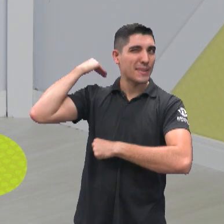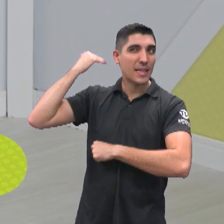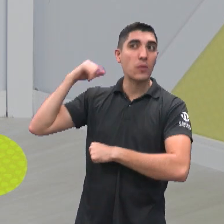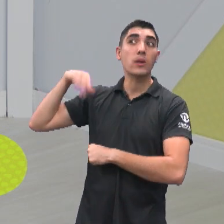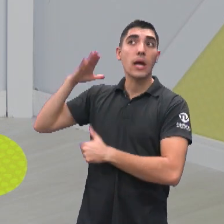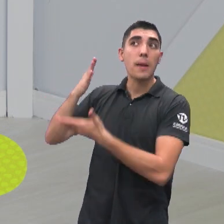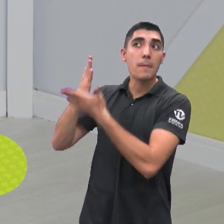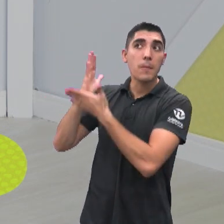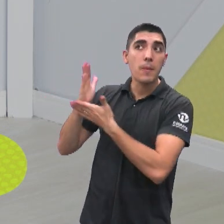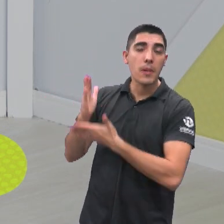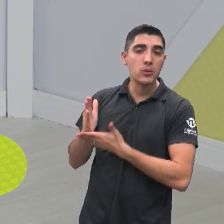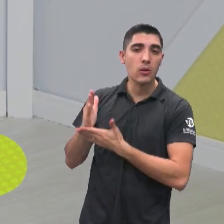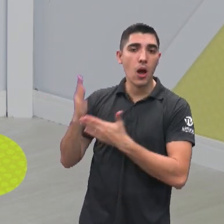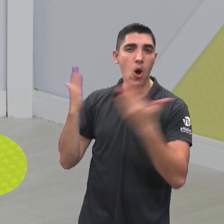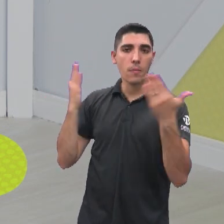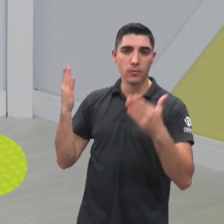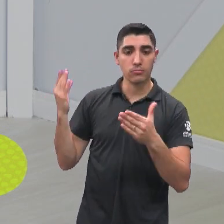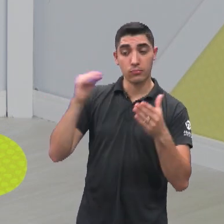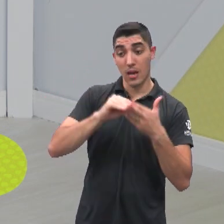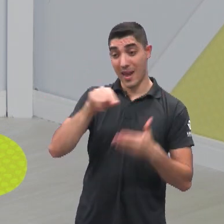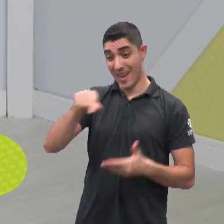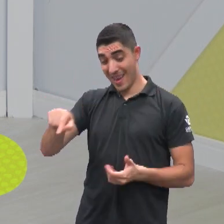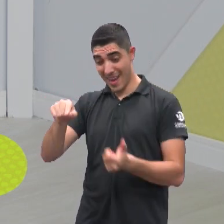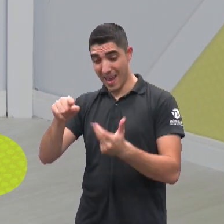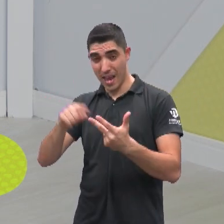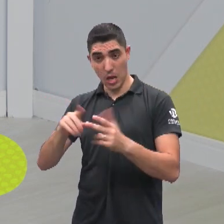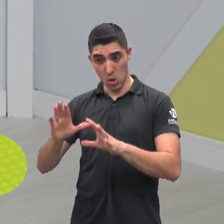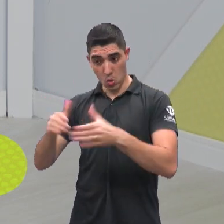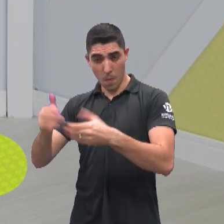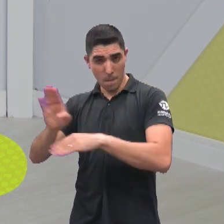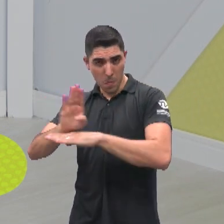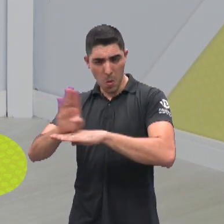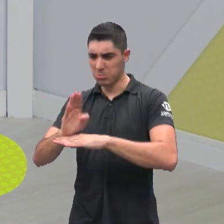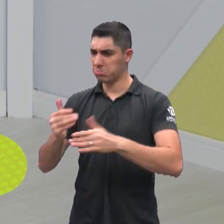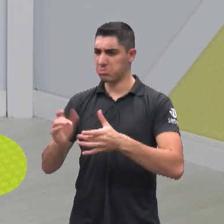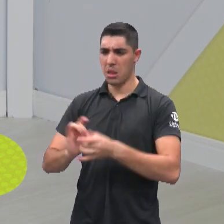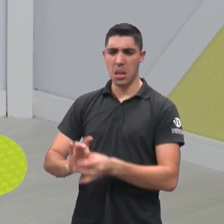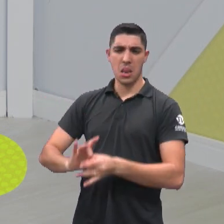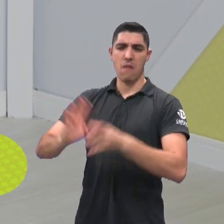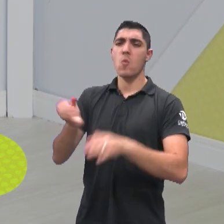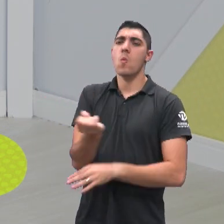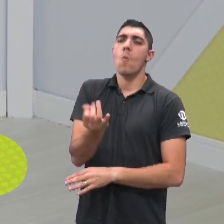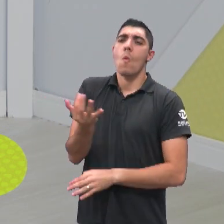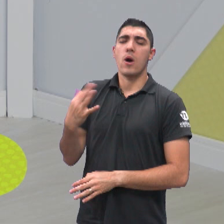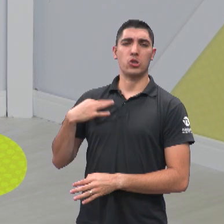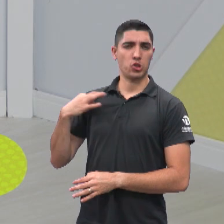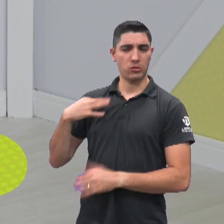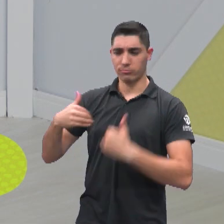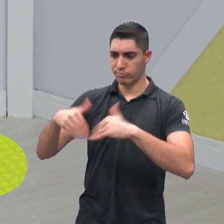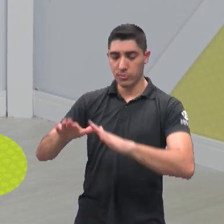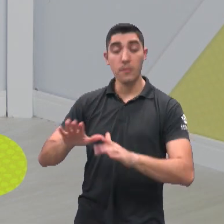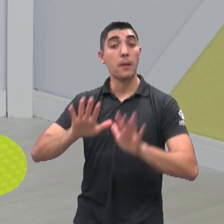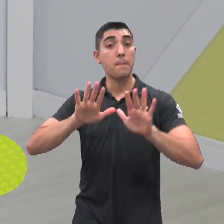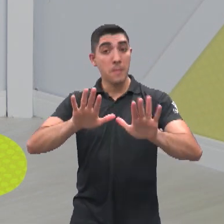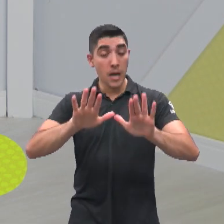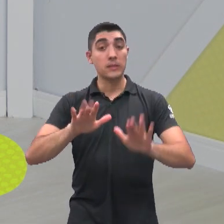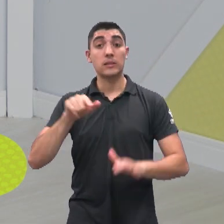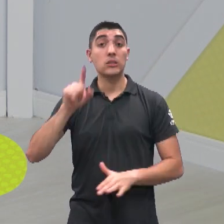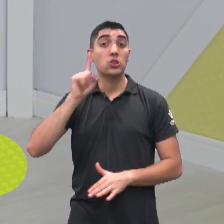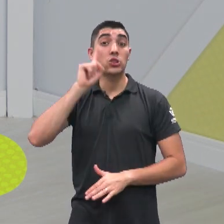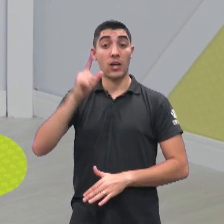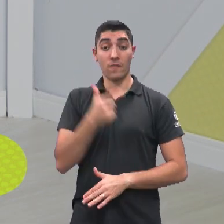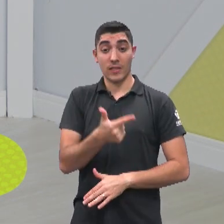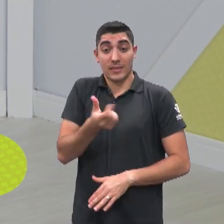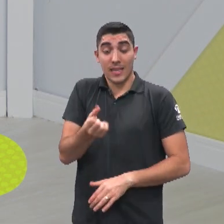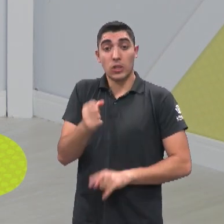série Bronze não tem limite de inscrições não, hein? Pode jogar quantos times tiverem. O congresso técnico dos campeonatos acontecerá no dia 26 de